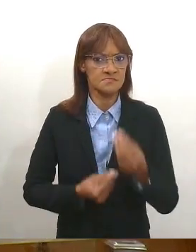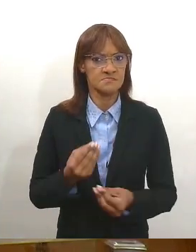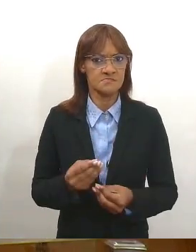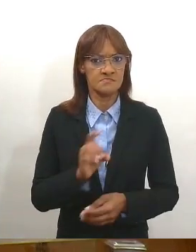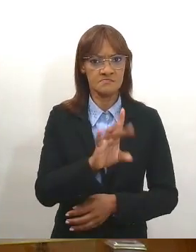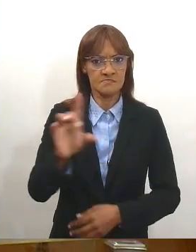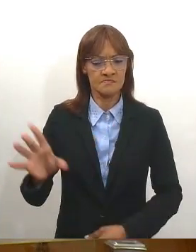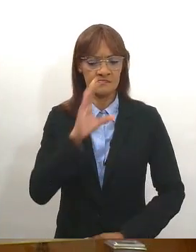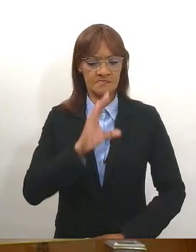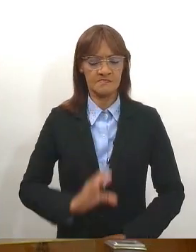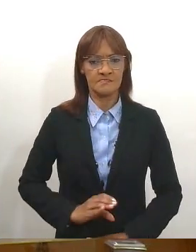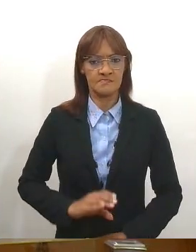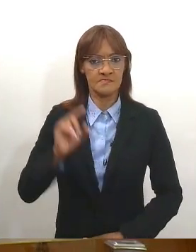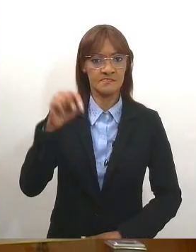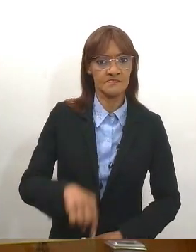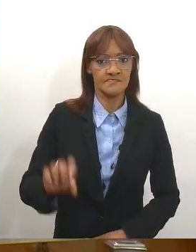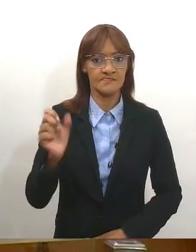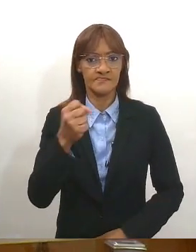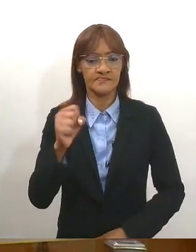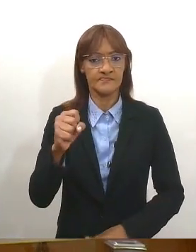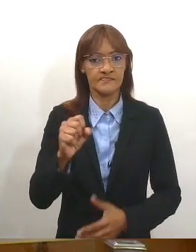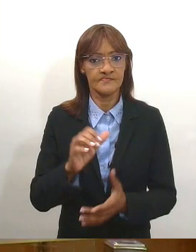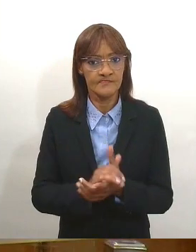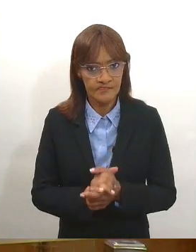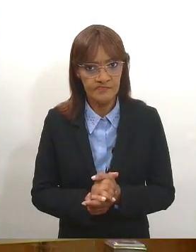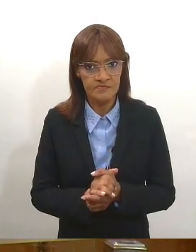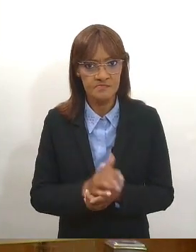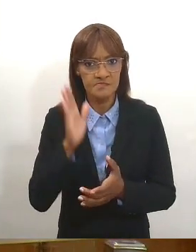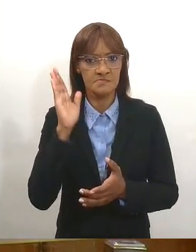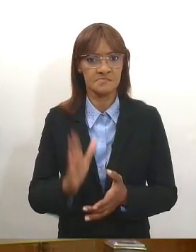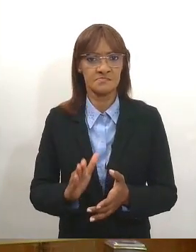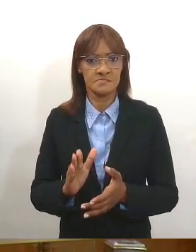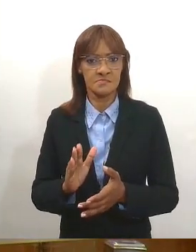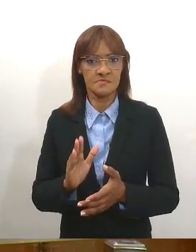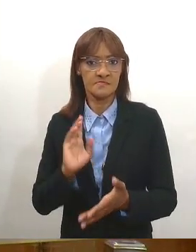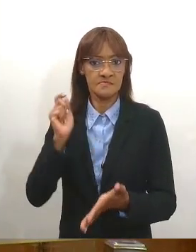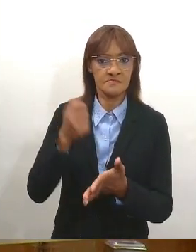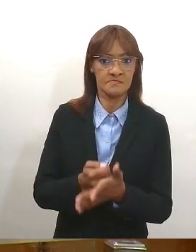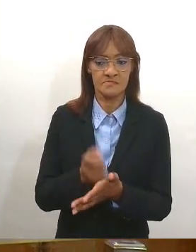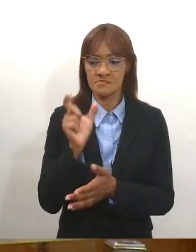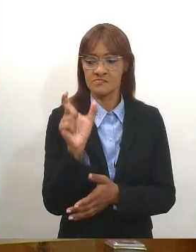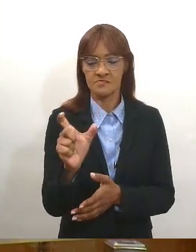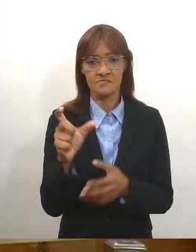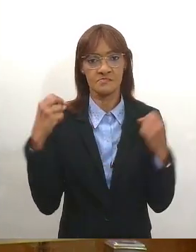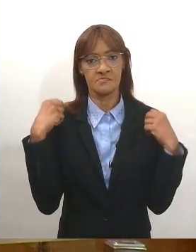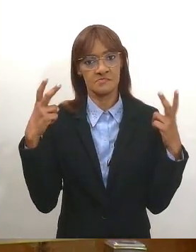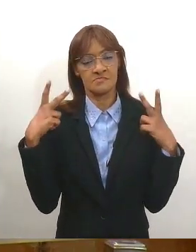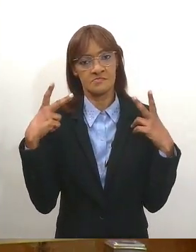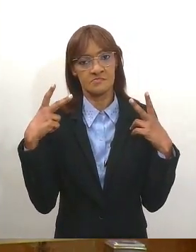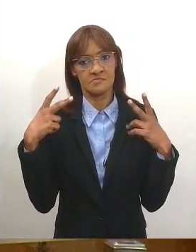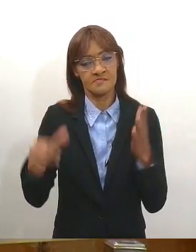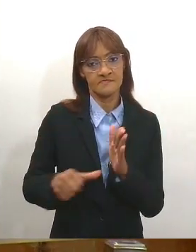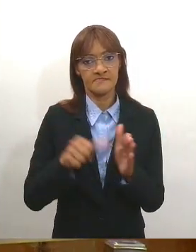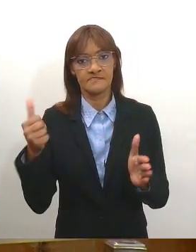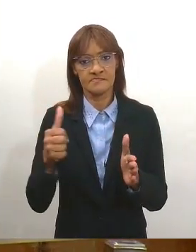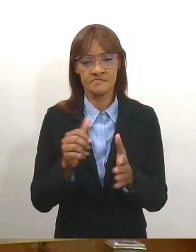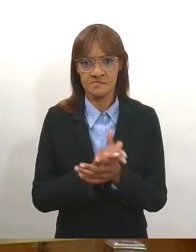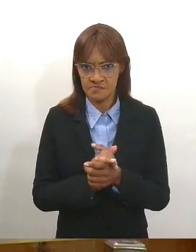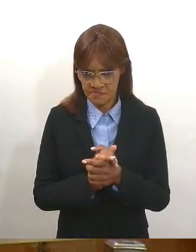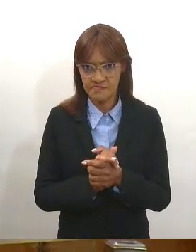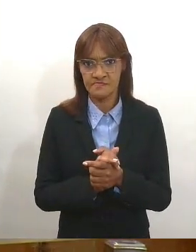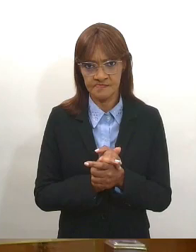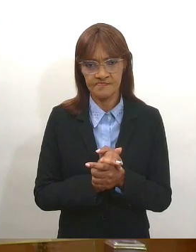sergipano tirar sua primeira habilitação. Se houve majoração no preço